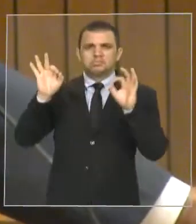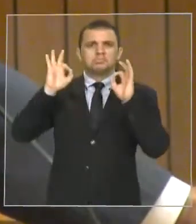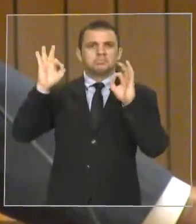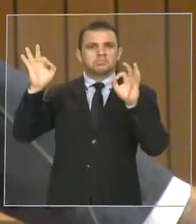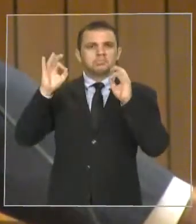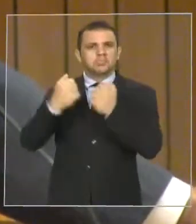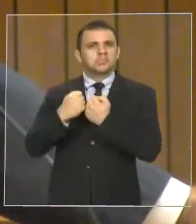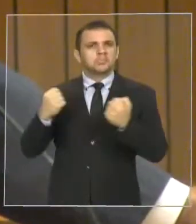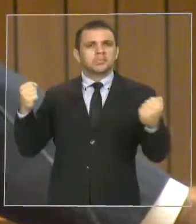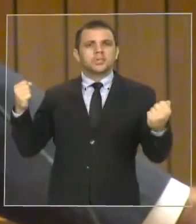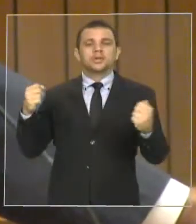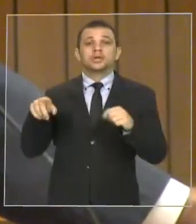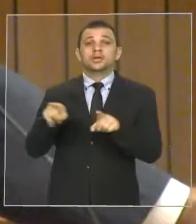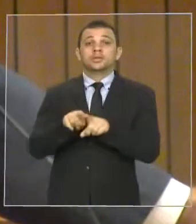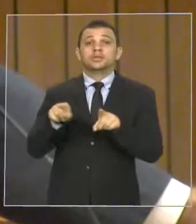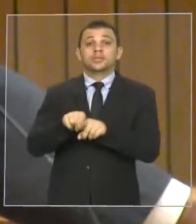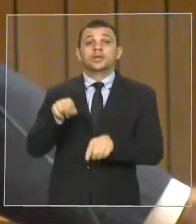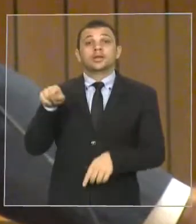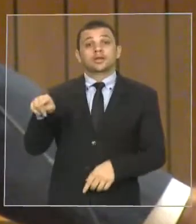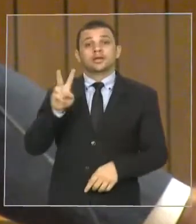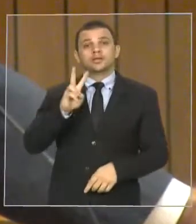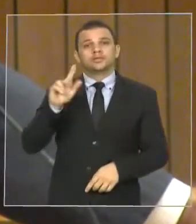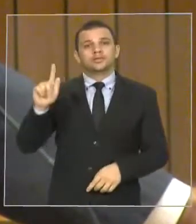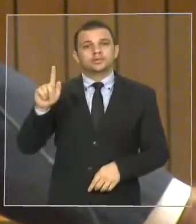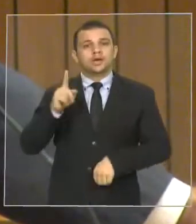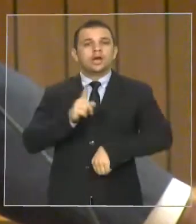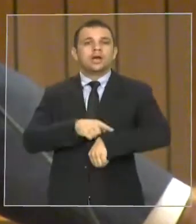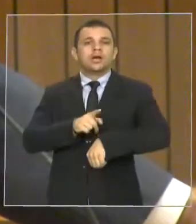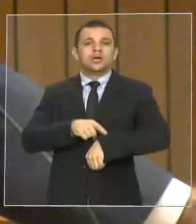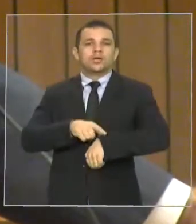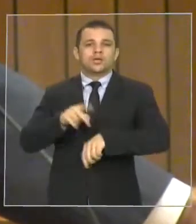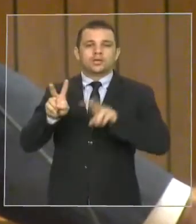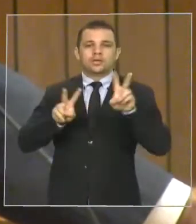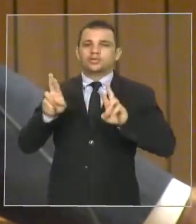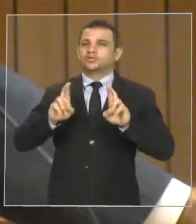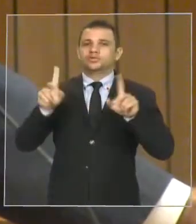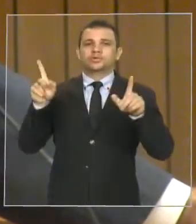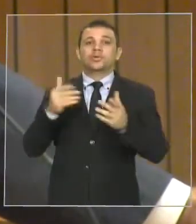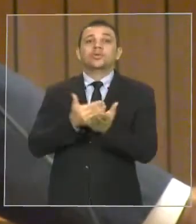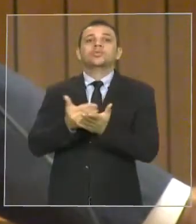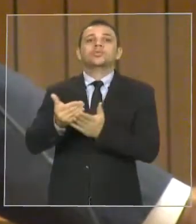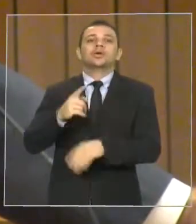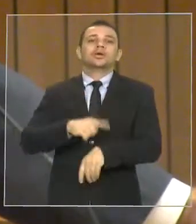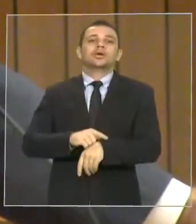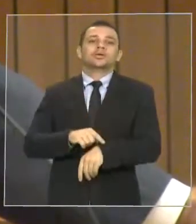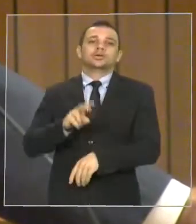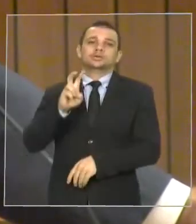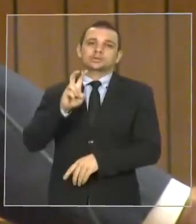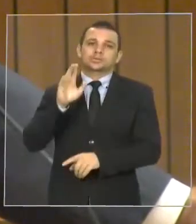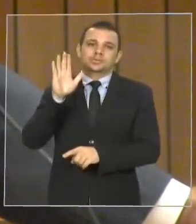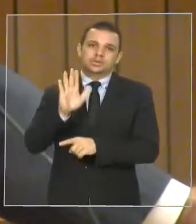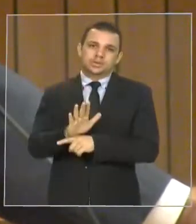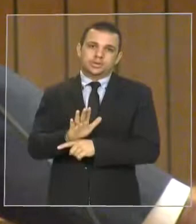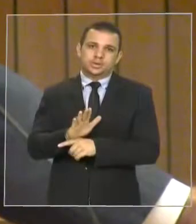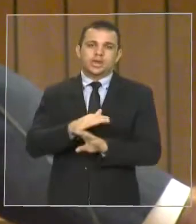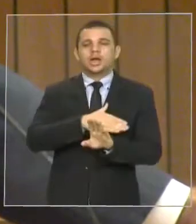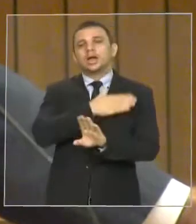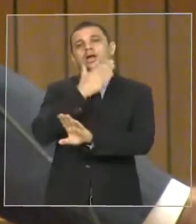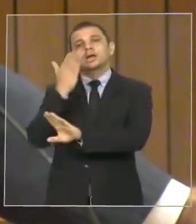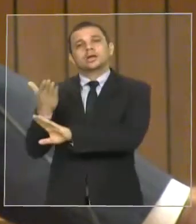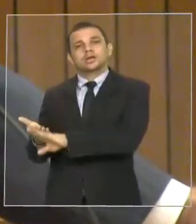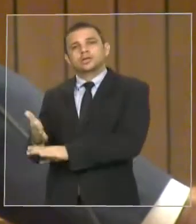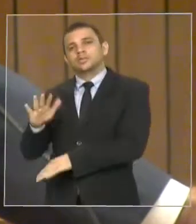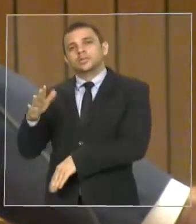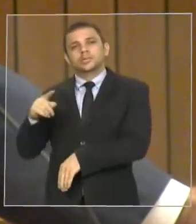o horário do carnaval era um horário diferenciado começava assim como o da da tarde e até por volta